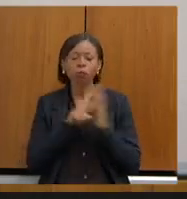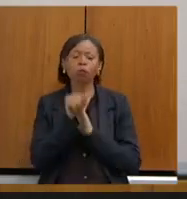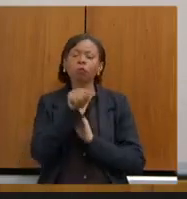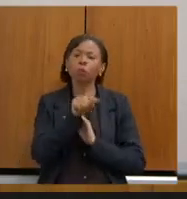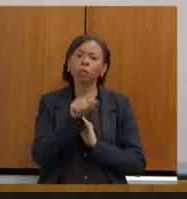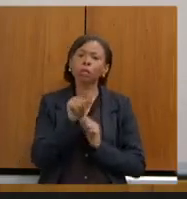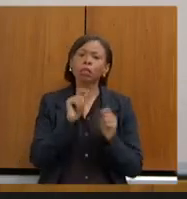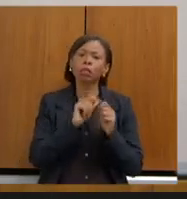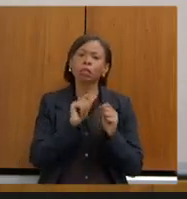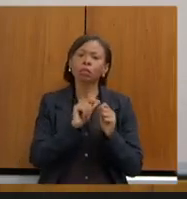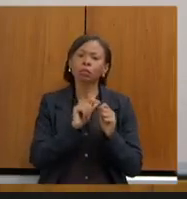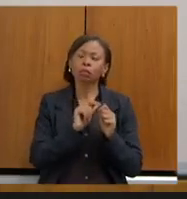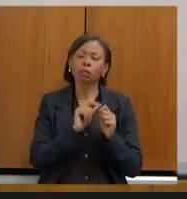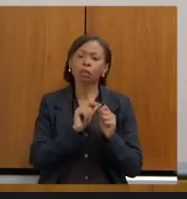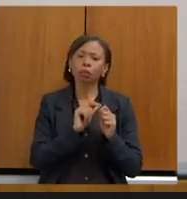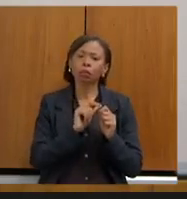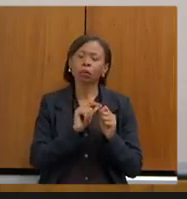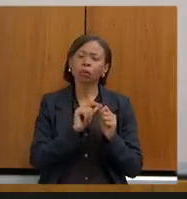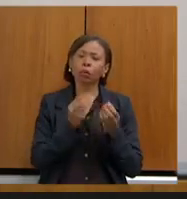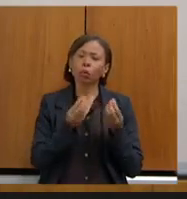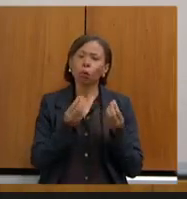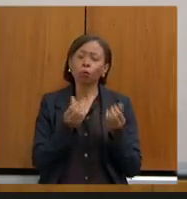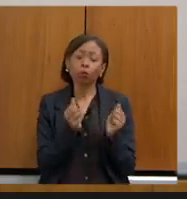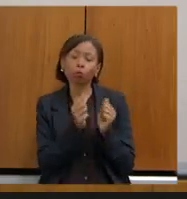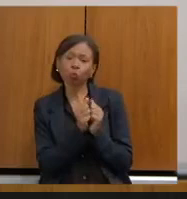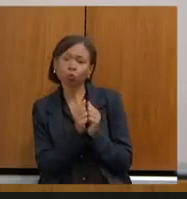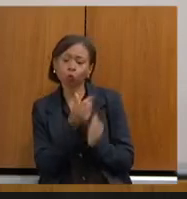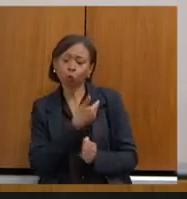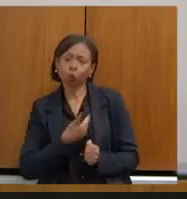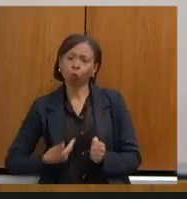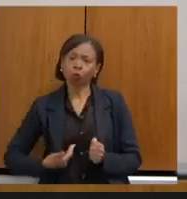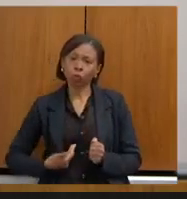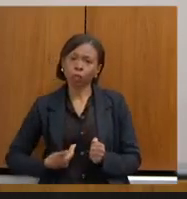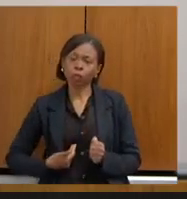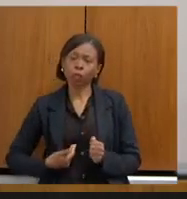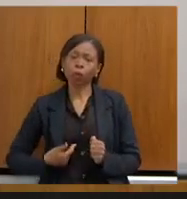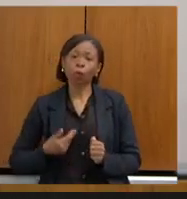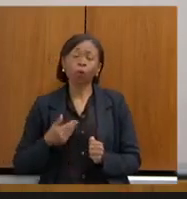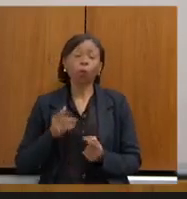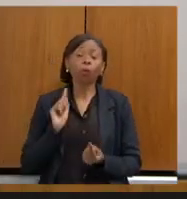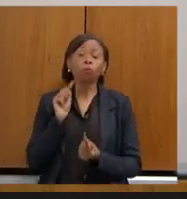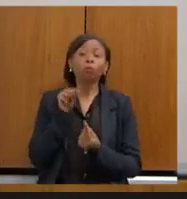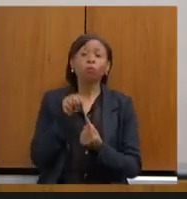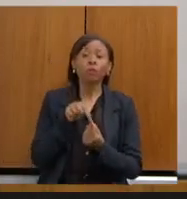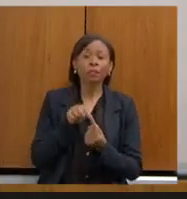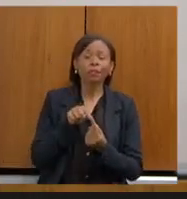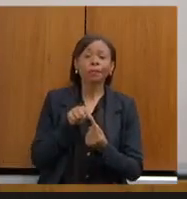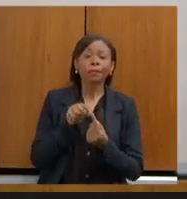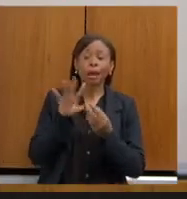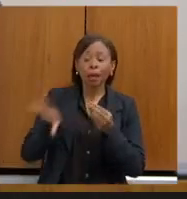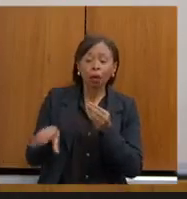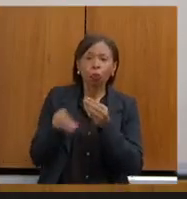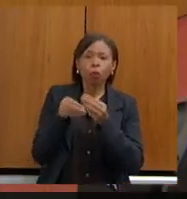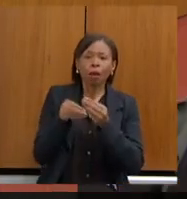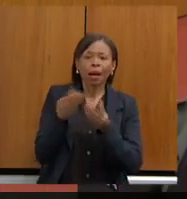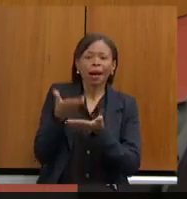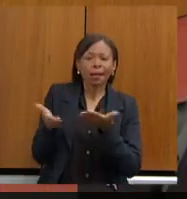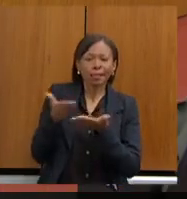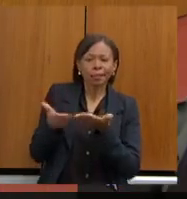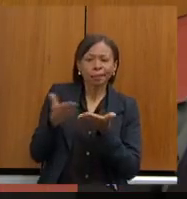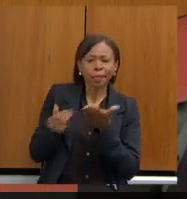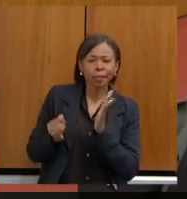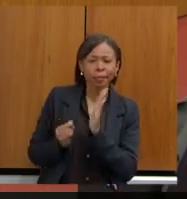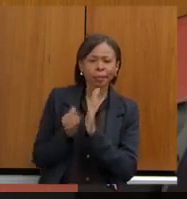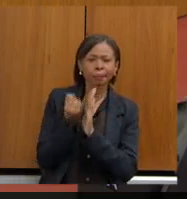junto ao governo para com a recomposição das perdas inflacionárias são esses questionamentos